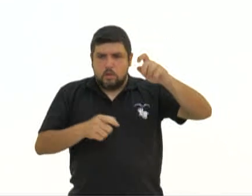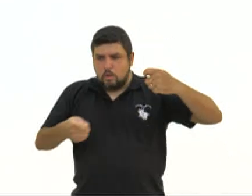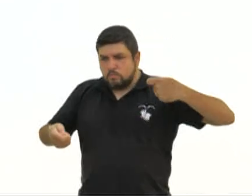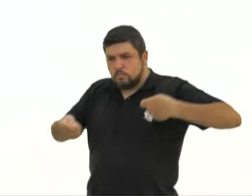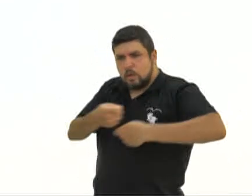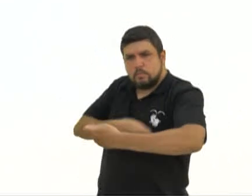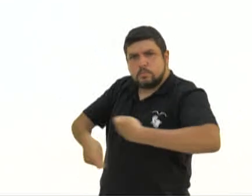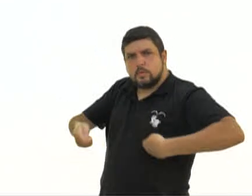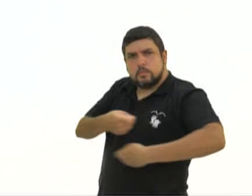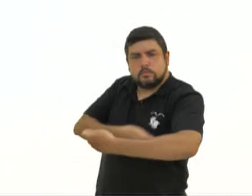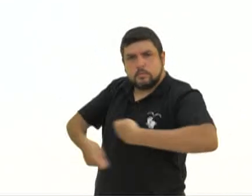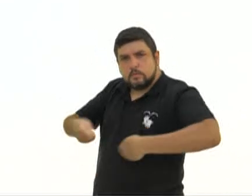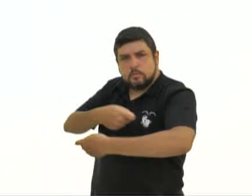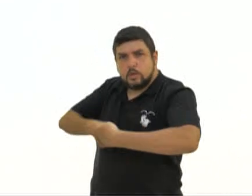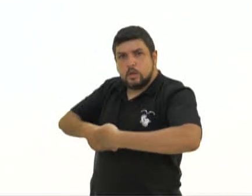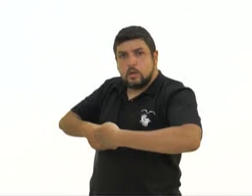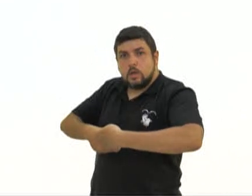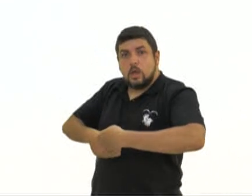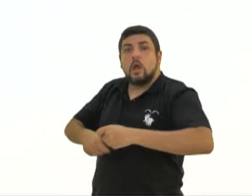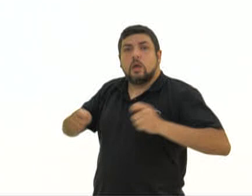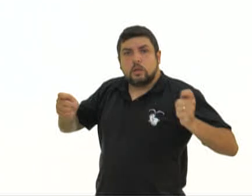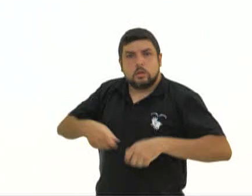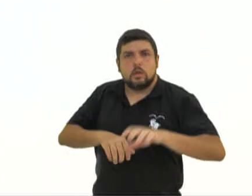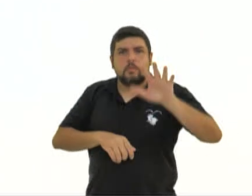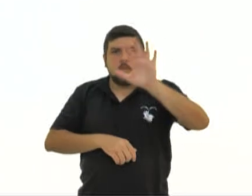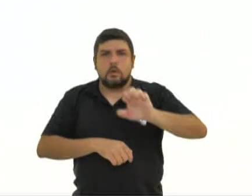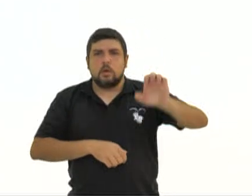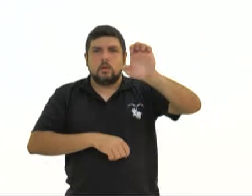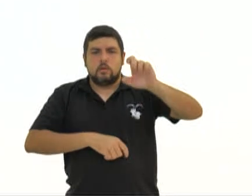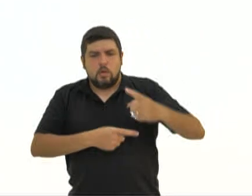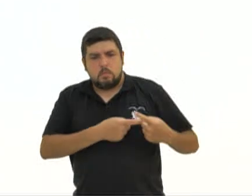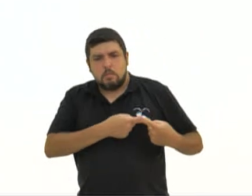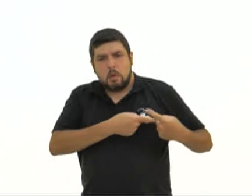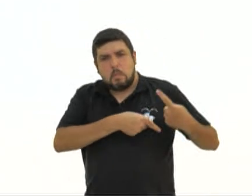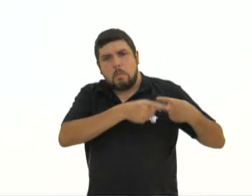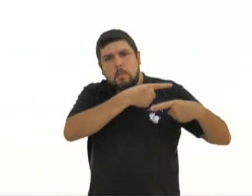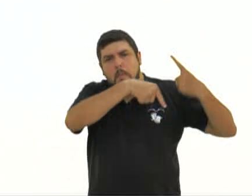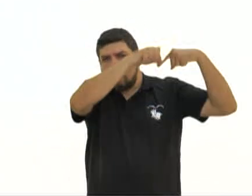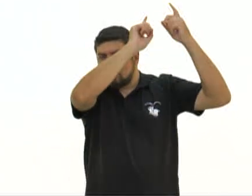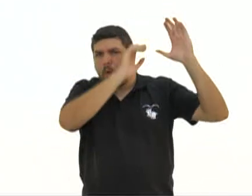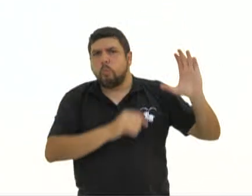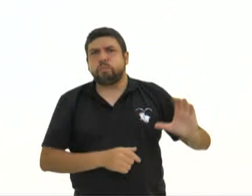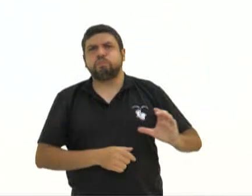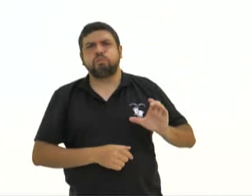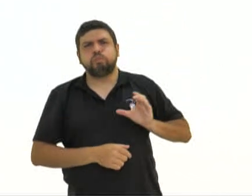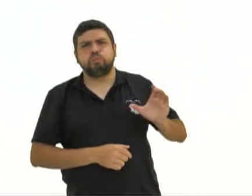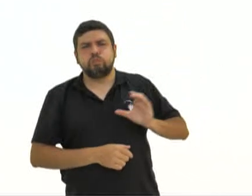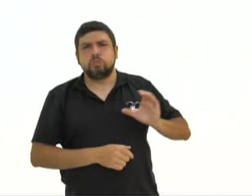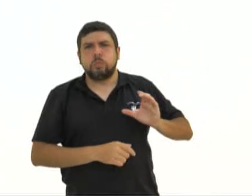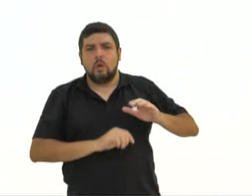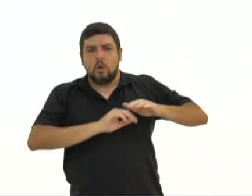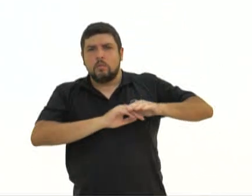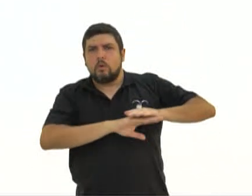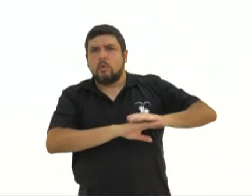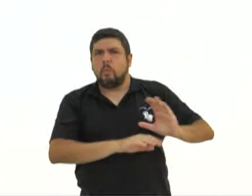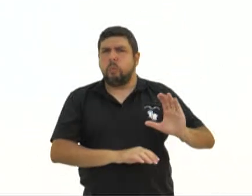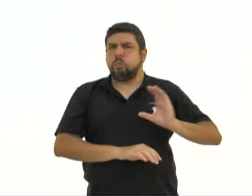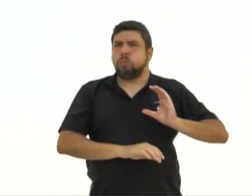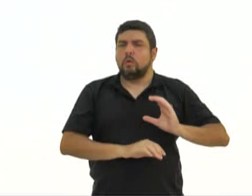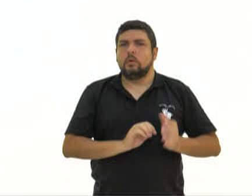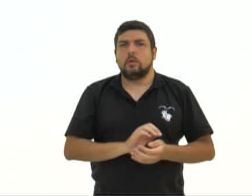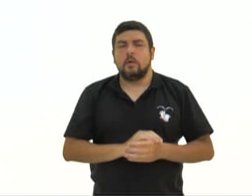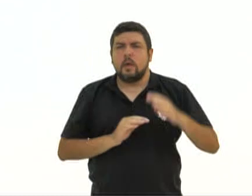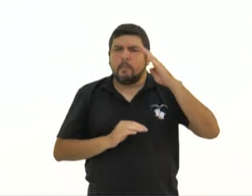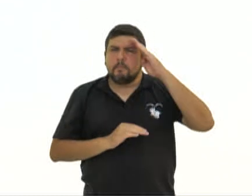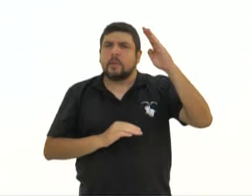comerciantes europeus enriqueçam, né? E vão começar a acumular grandes fortunas, isso principalmente ali na